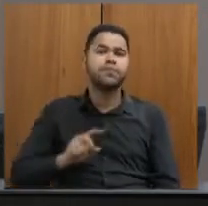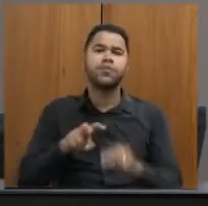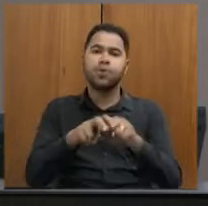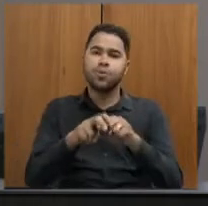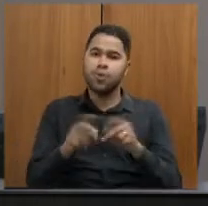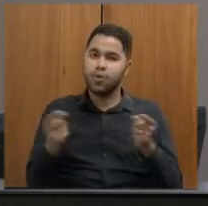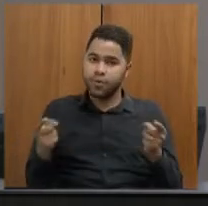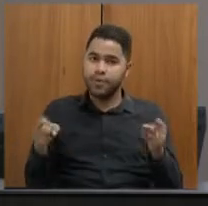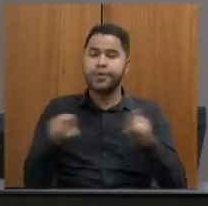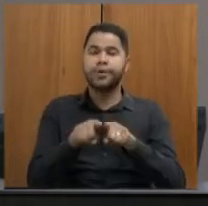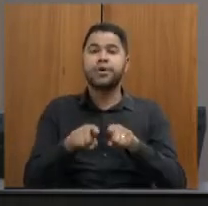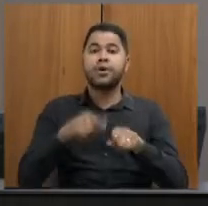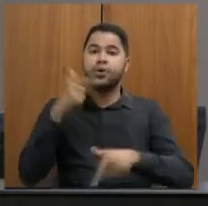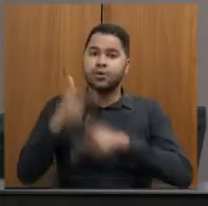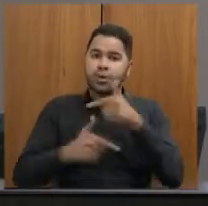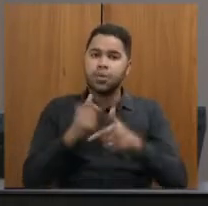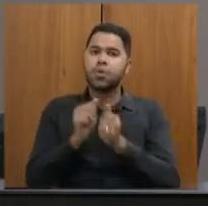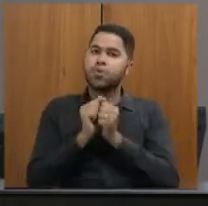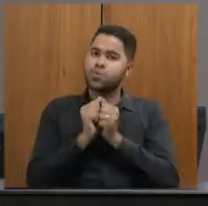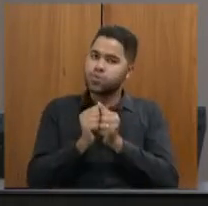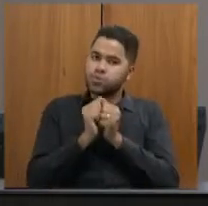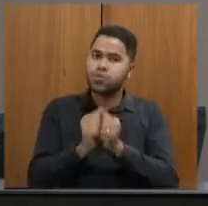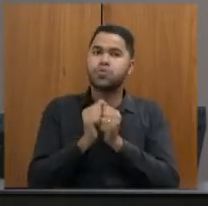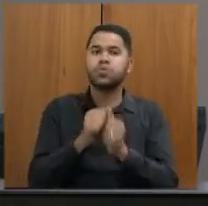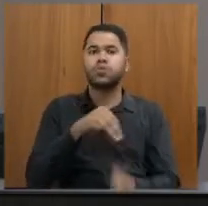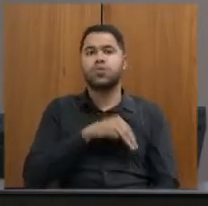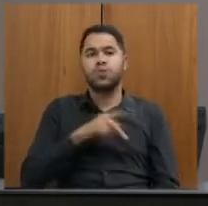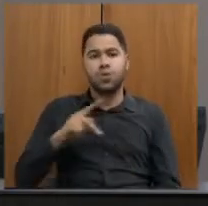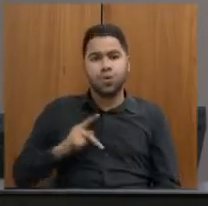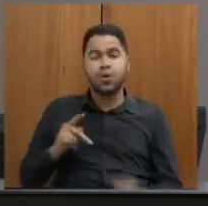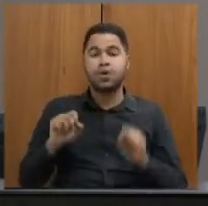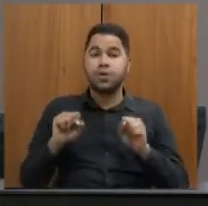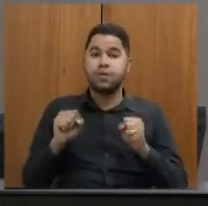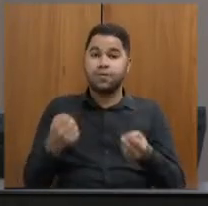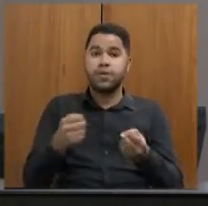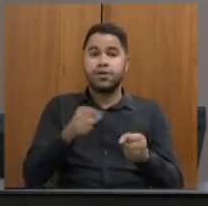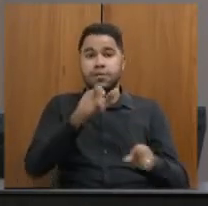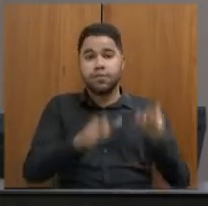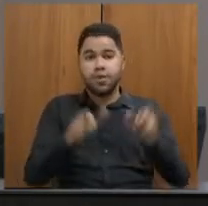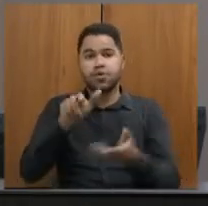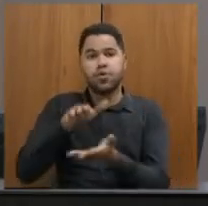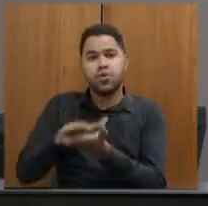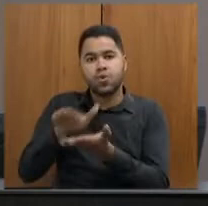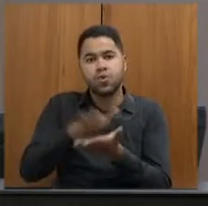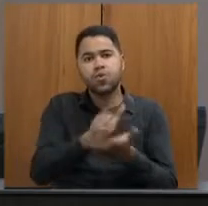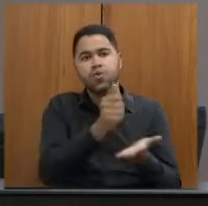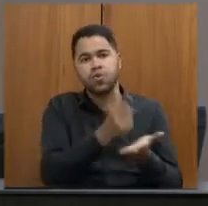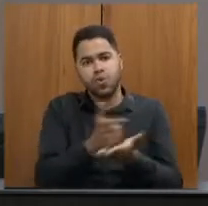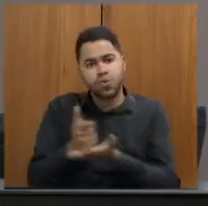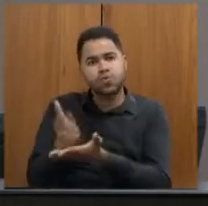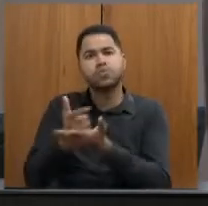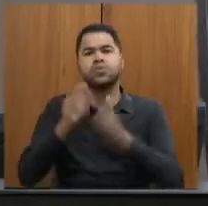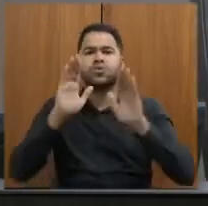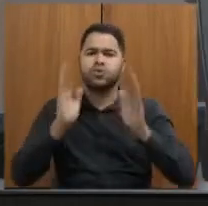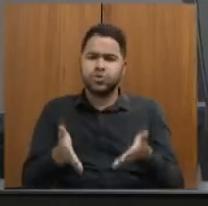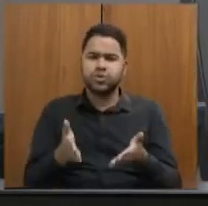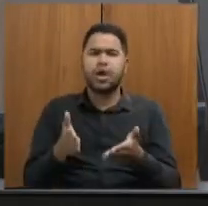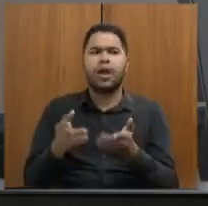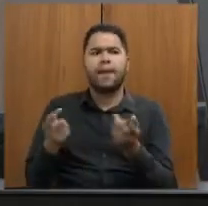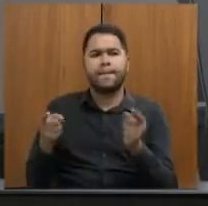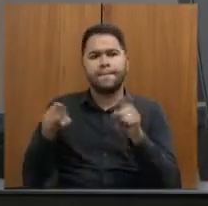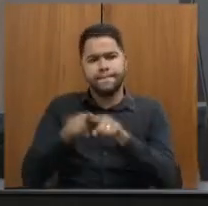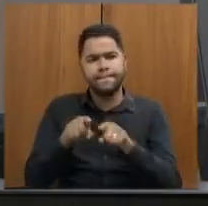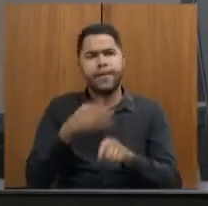parceria esse trabalho em conjunto Ministério Público Defesa do Consumidor que já vinha fazendo um trabalho e parceria nos consórcios